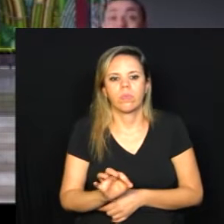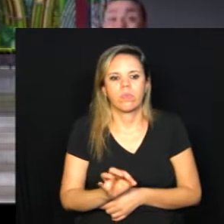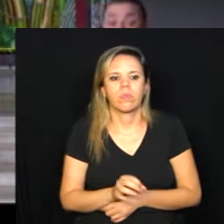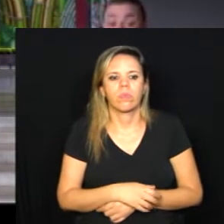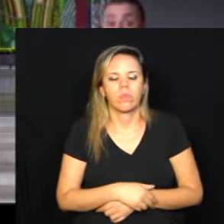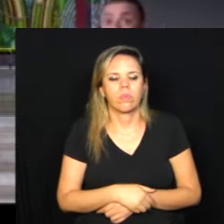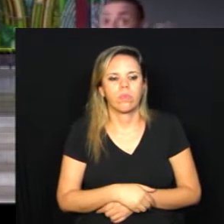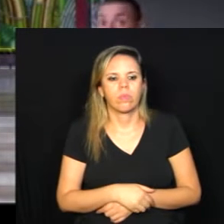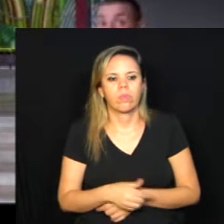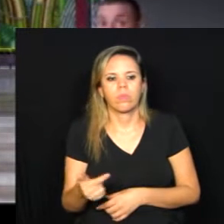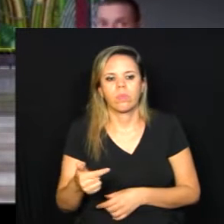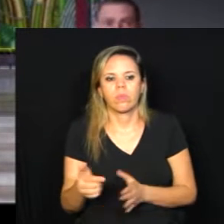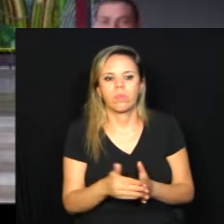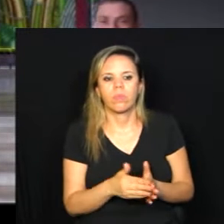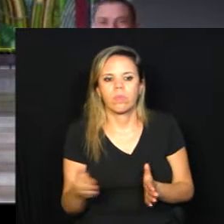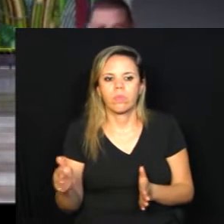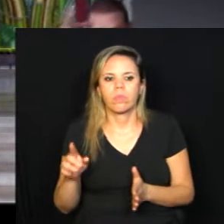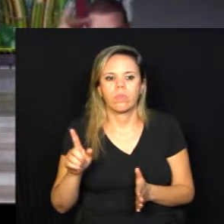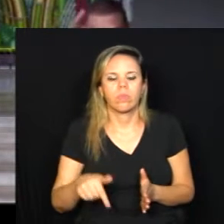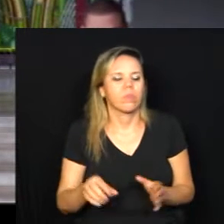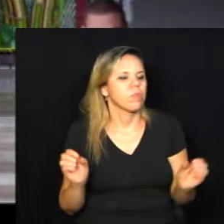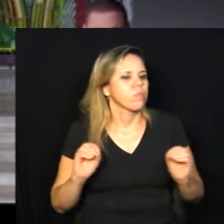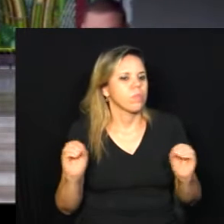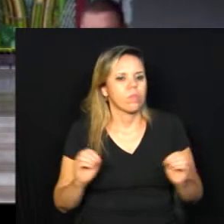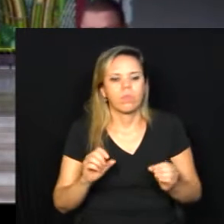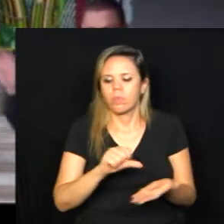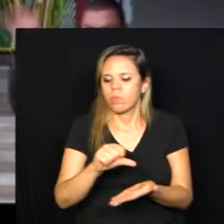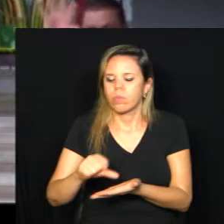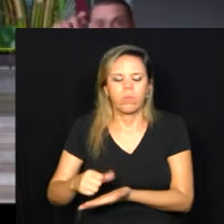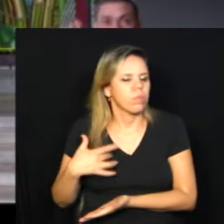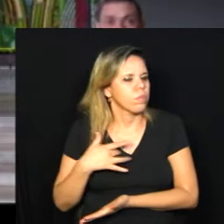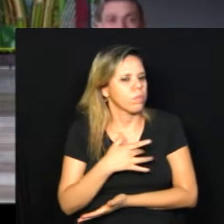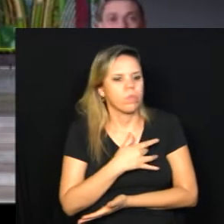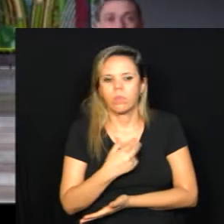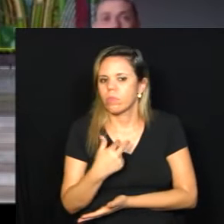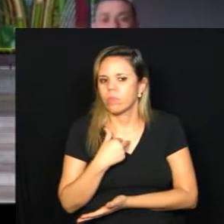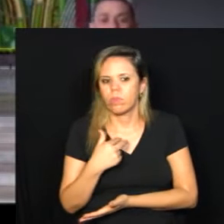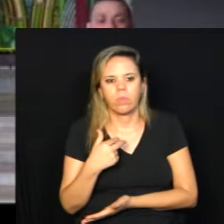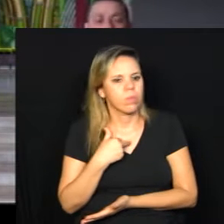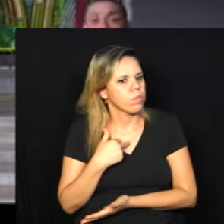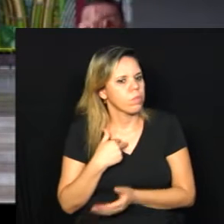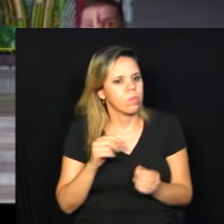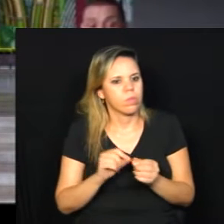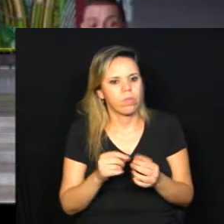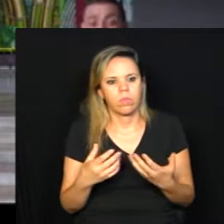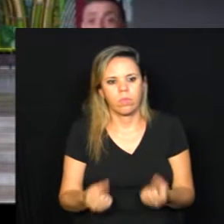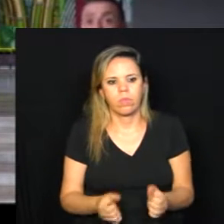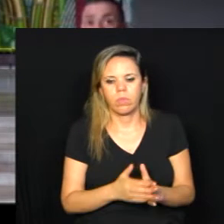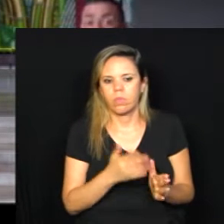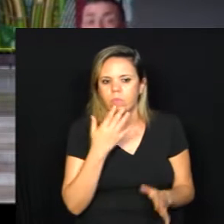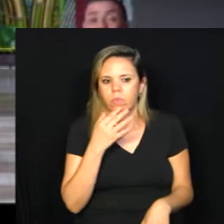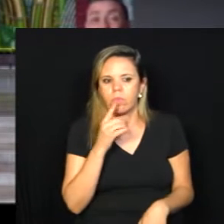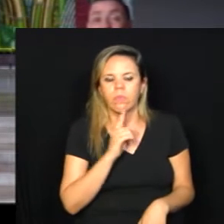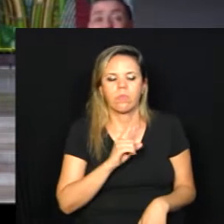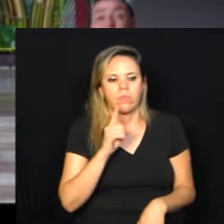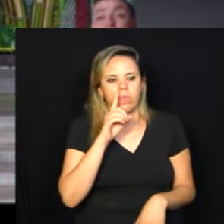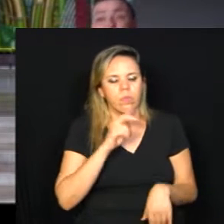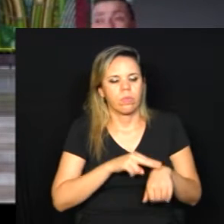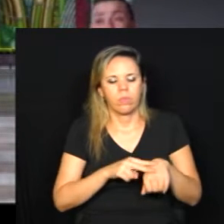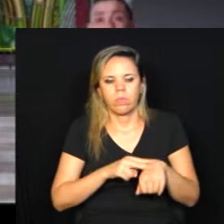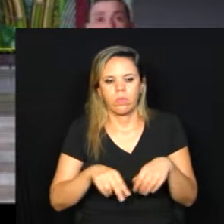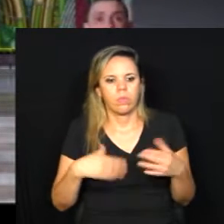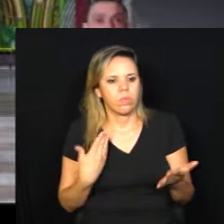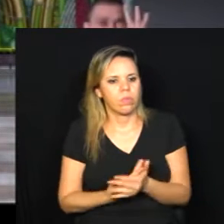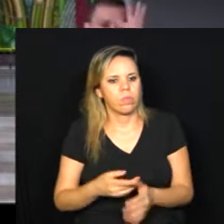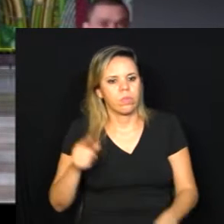75%. A segunda medida é que nenhuma regional de saúde poderá ser classificada nas fases amarelas e verde até